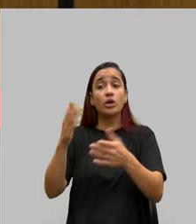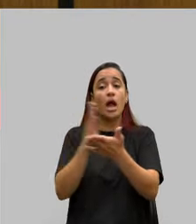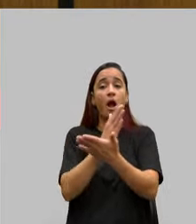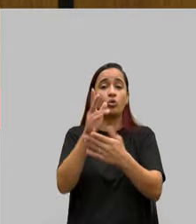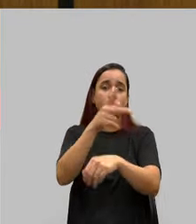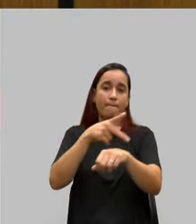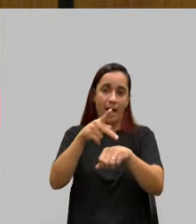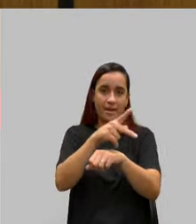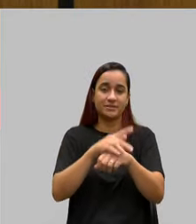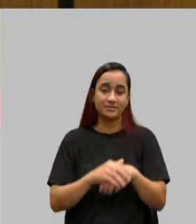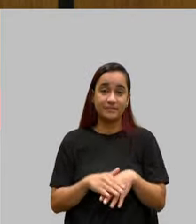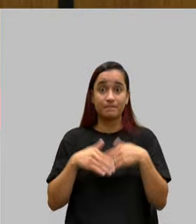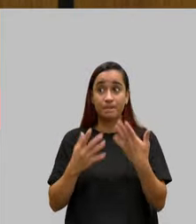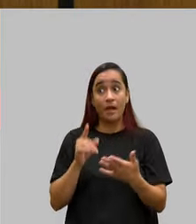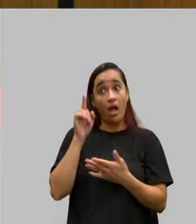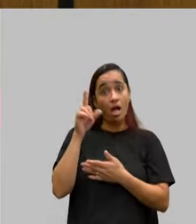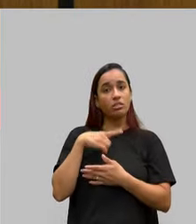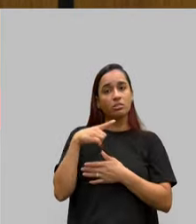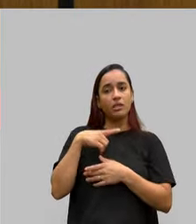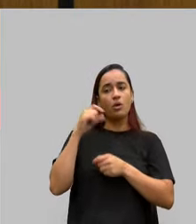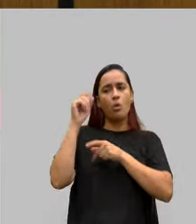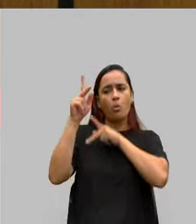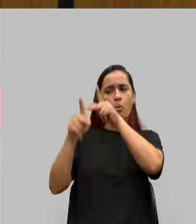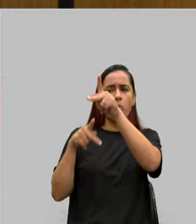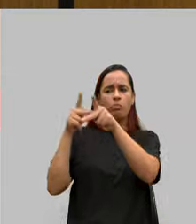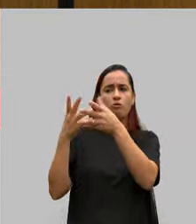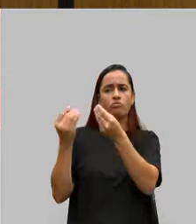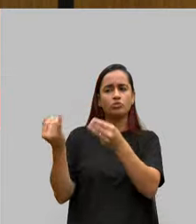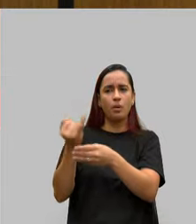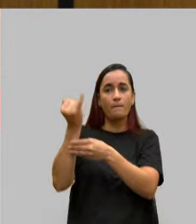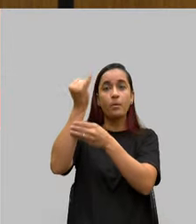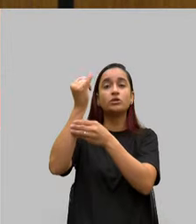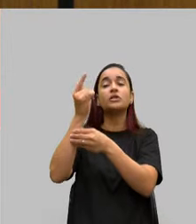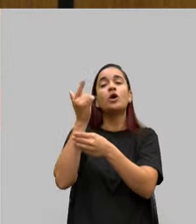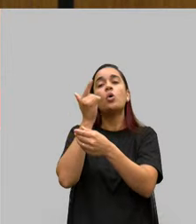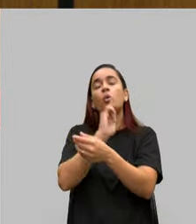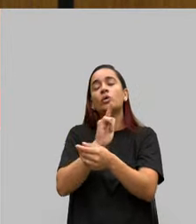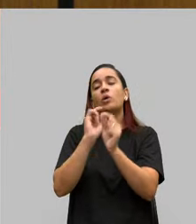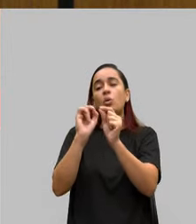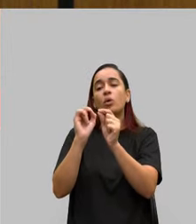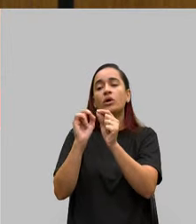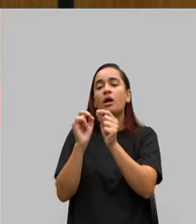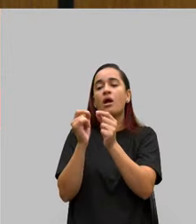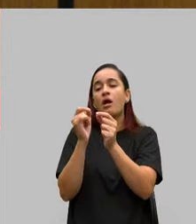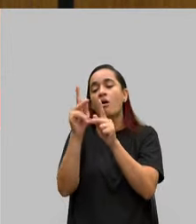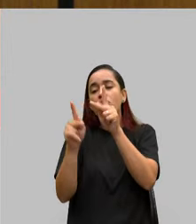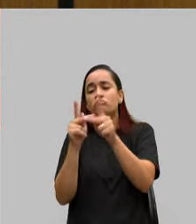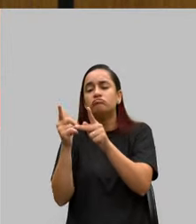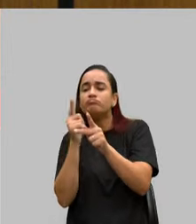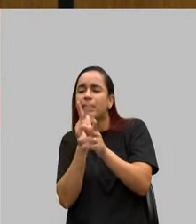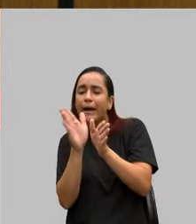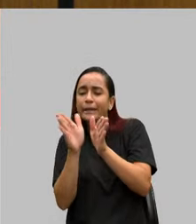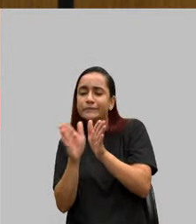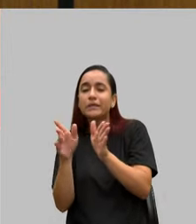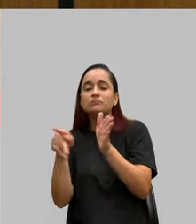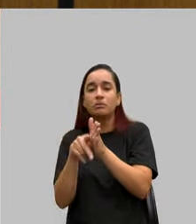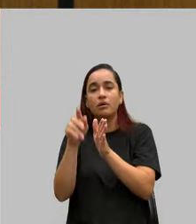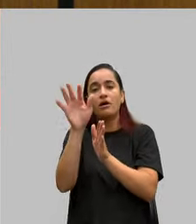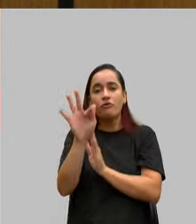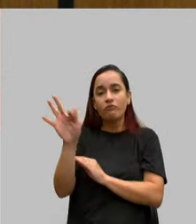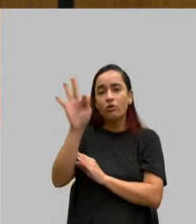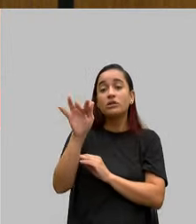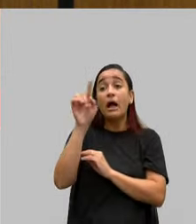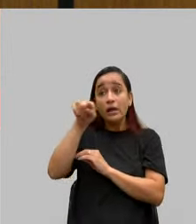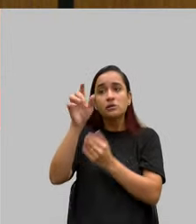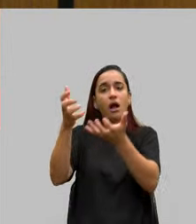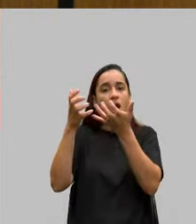ali muito importante com um índice baixo de desenvolvimento humano é atendido por essa universidade e ela realmente quer colaborar com essa temática